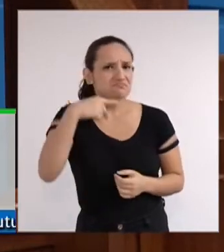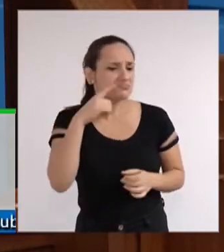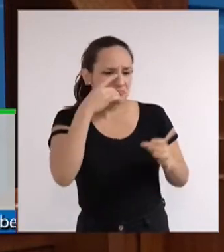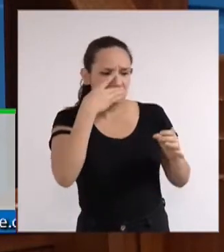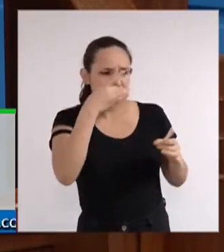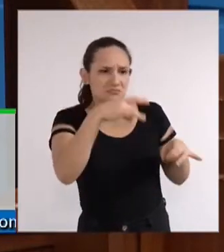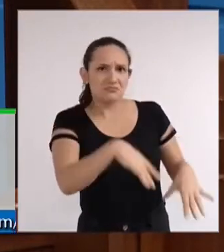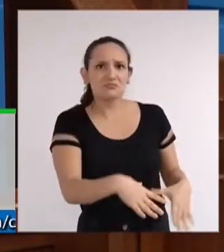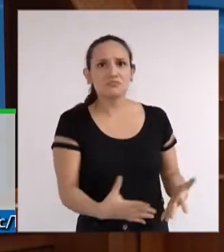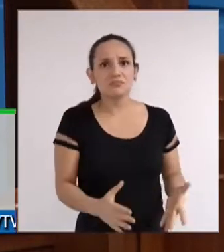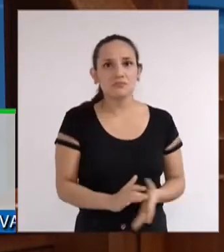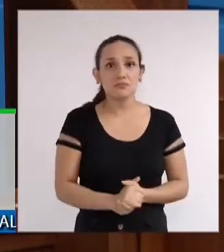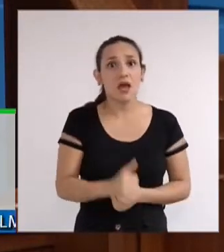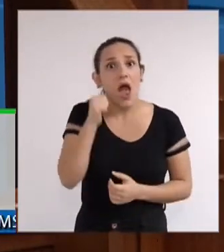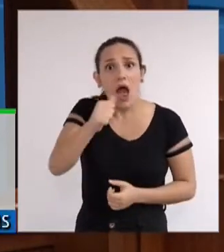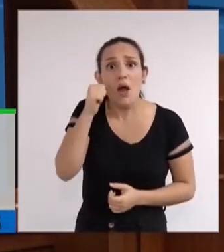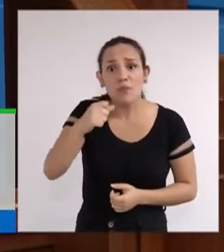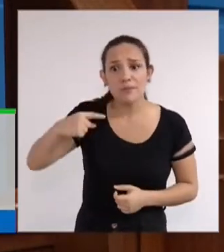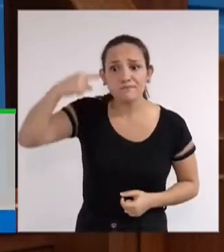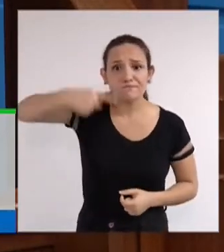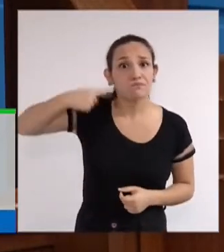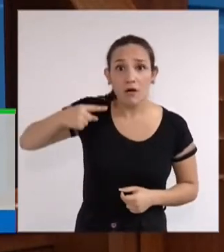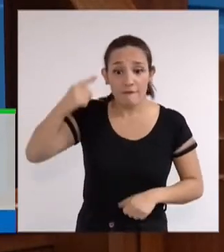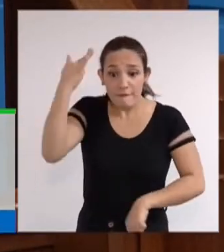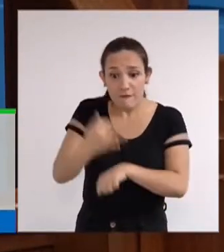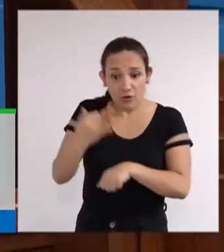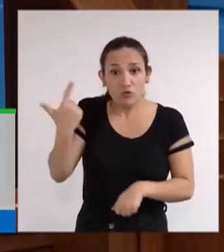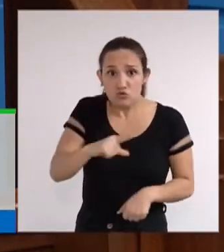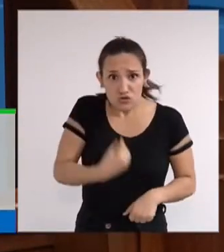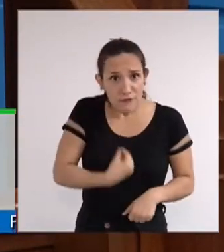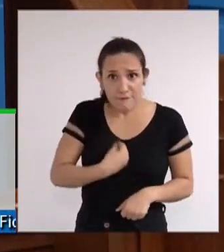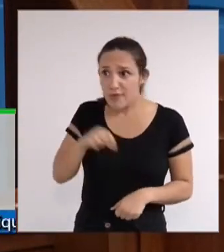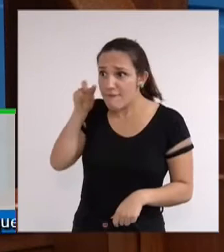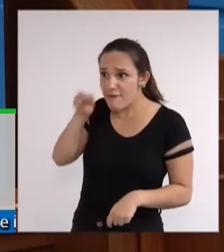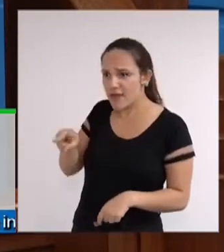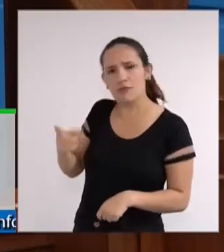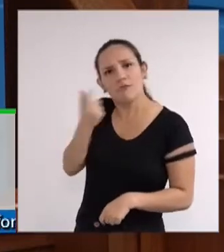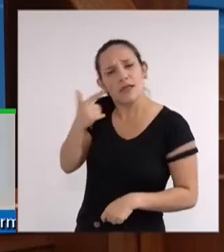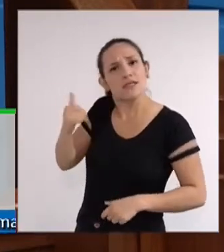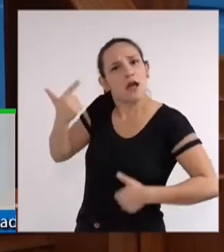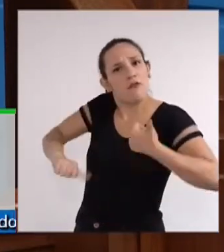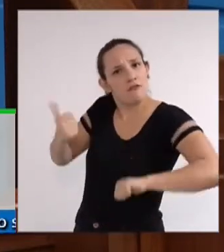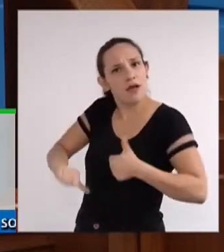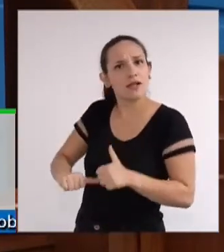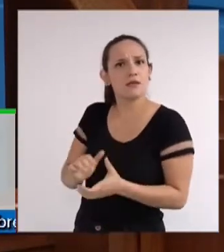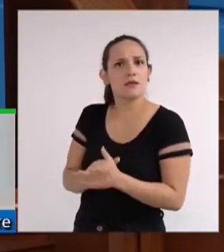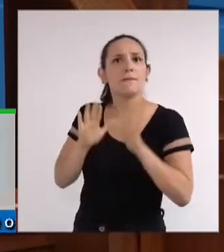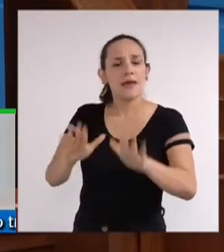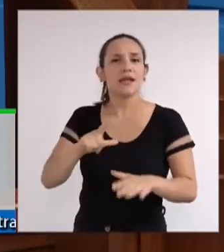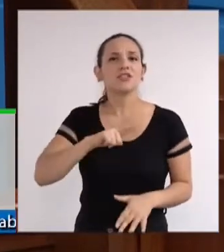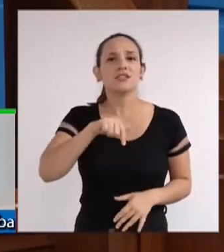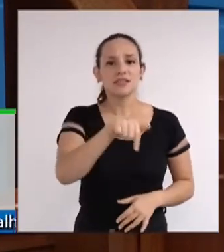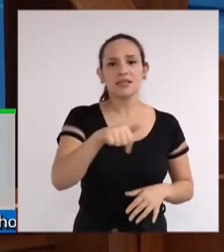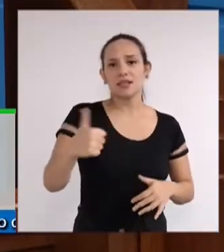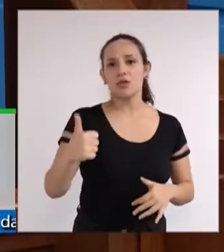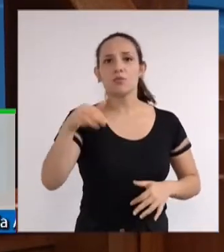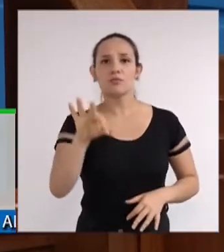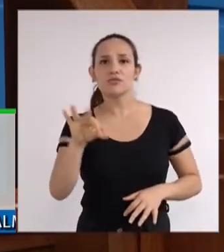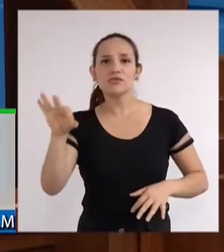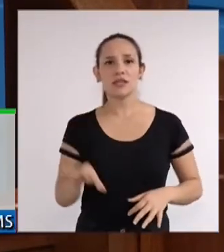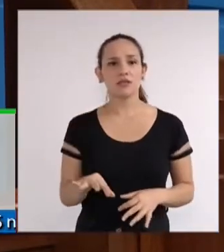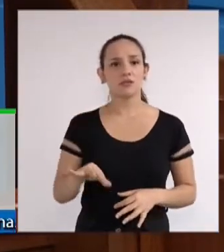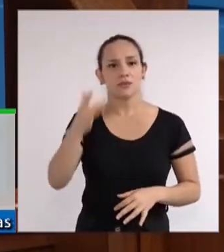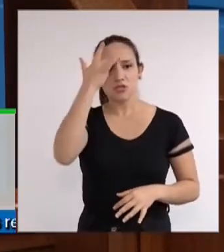A Advogada-Geral da União deveria estar lá ontem, defendendo o ato do Congresso Nacional, que foi aprovado com 71% daquela